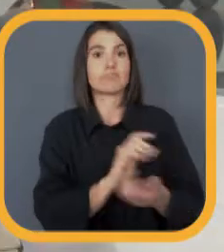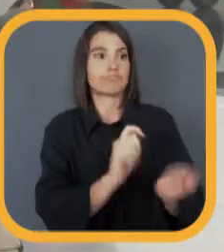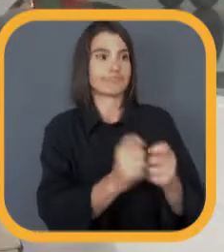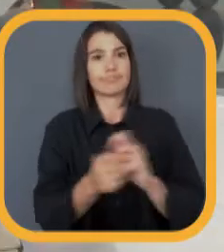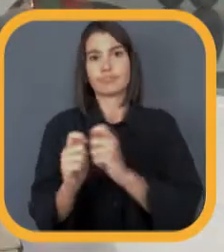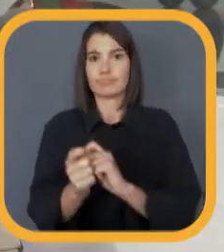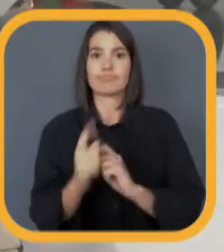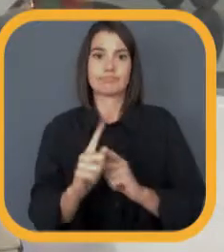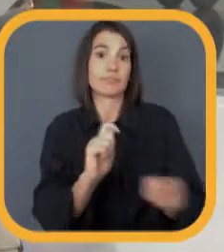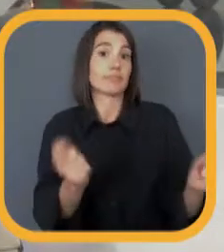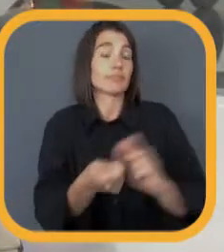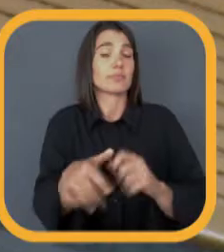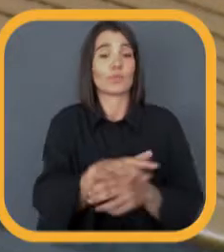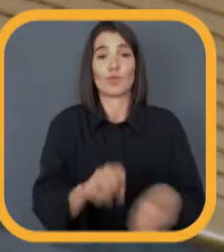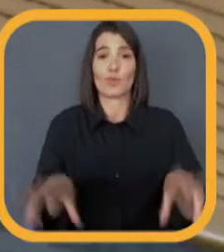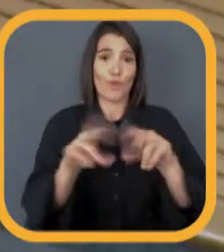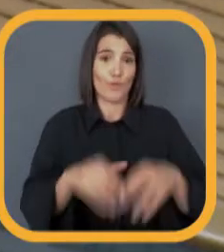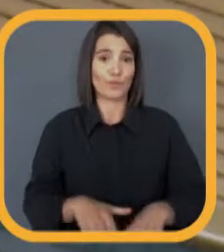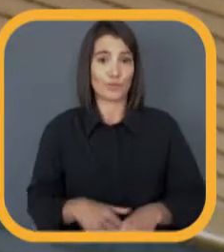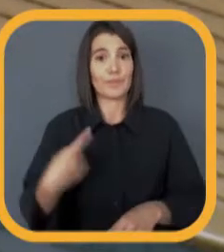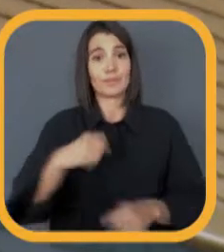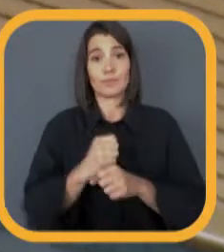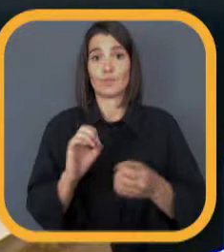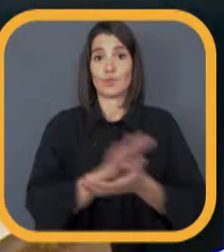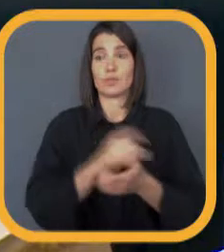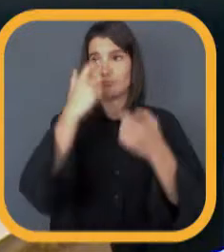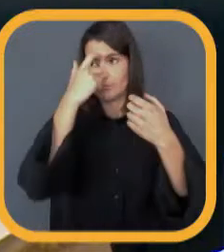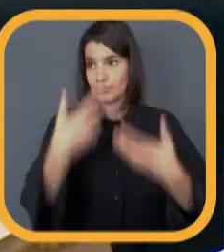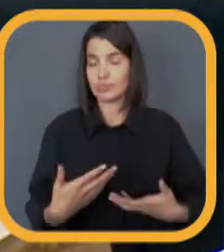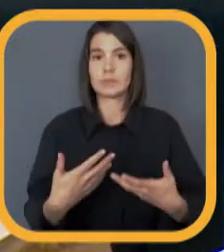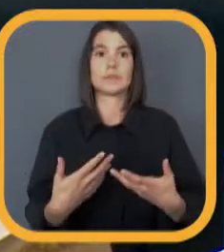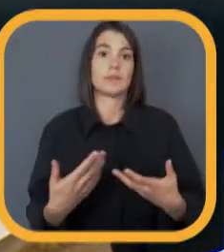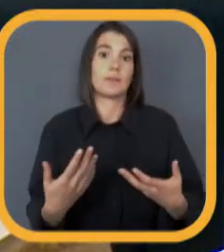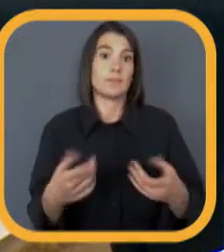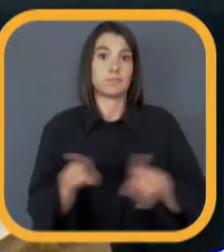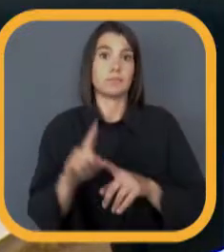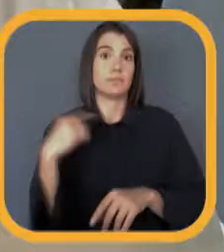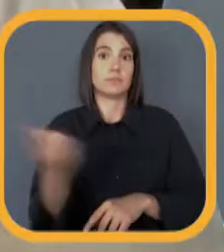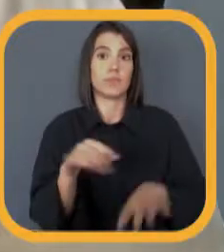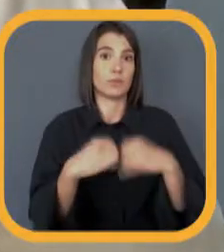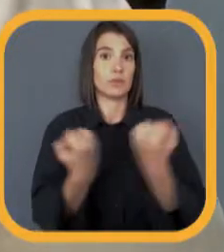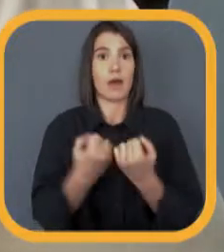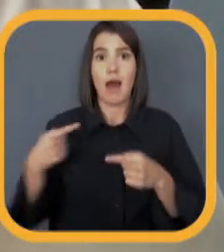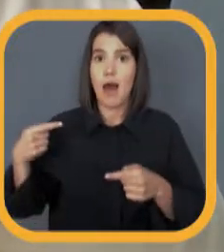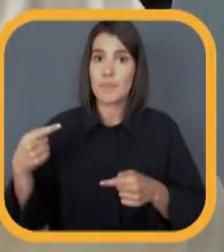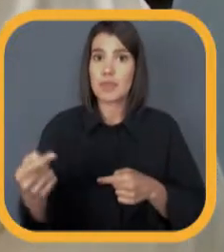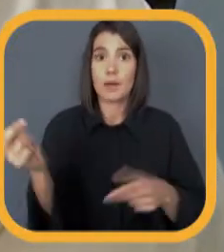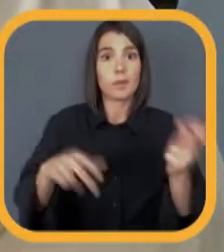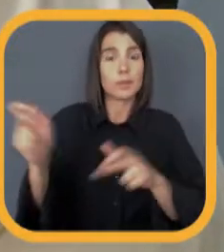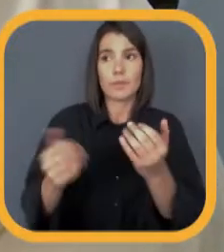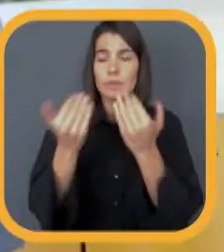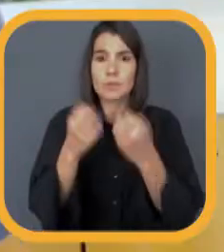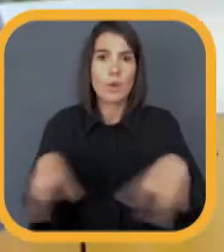sofreram mudanças e tiveram que se adaptar a uma nova realidade. Nós, jornalistas, fomos apanhados de surpresa, como toda a sociedade. Todos os